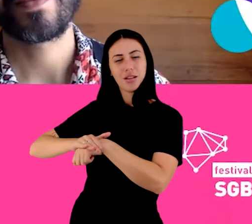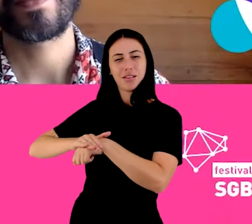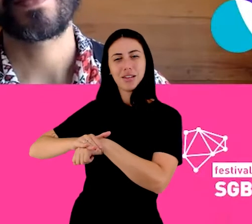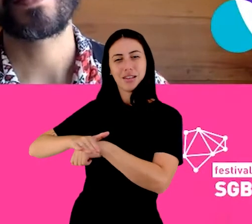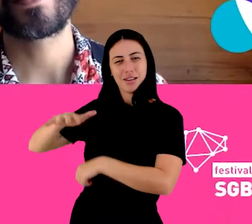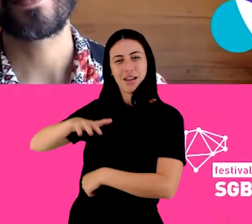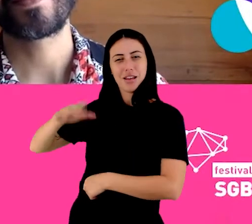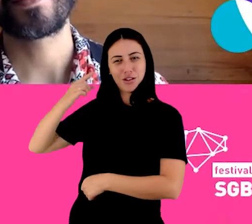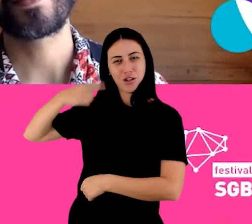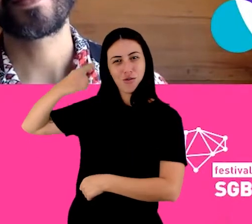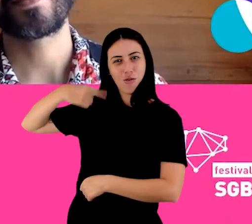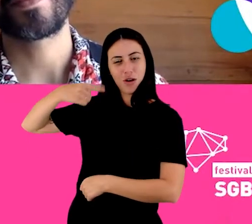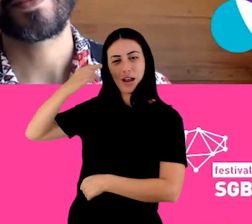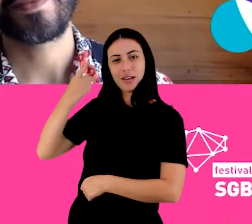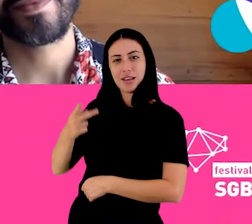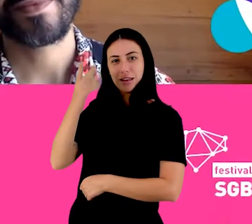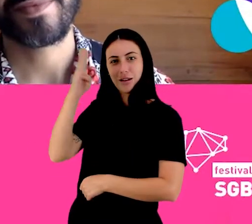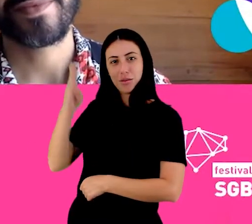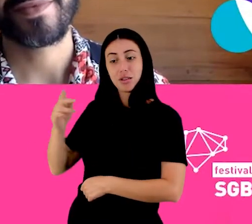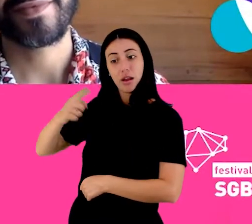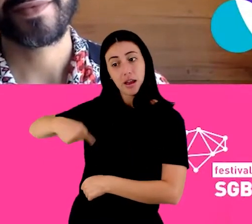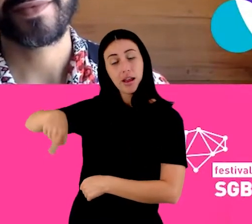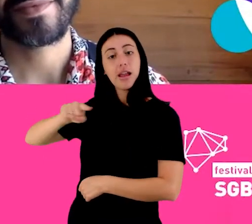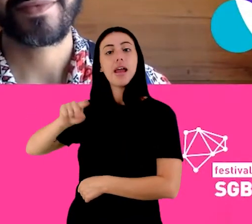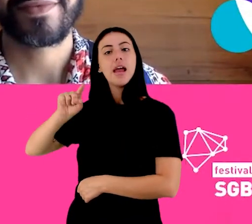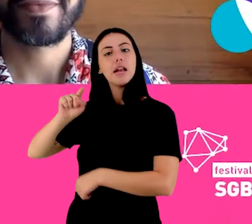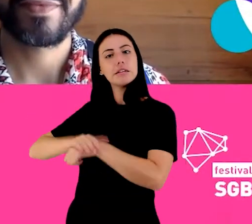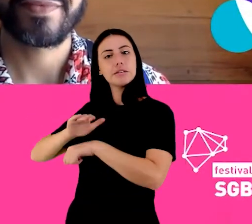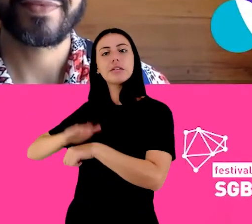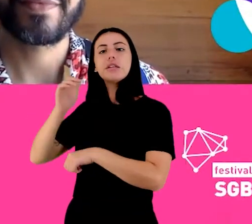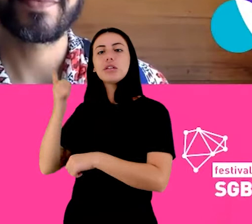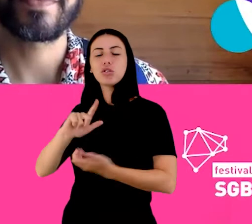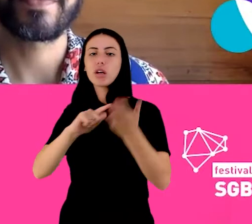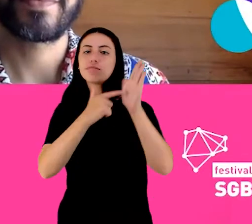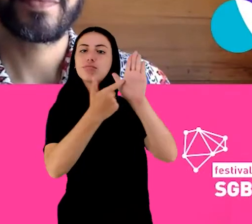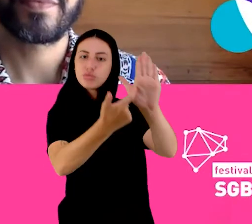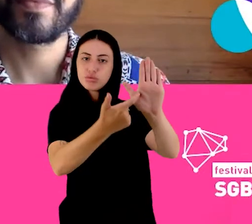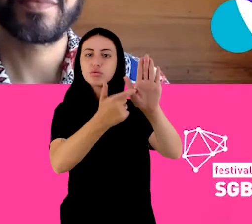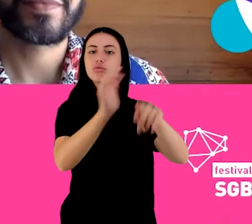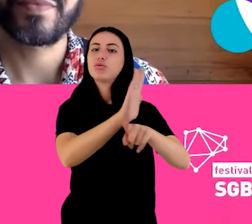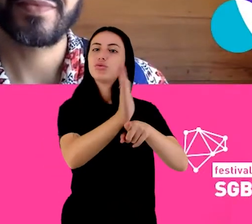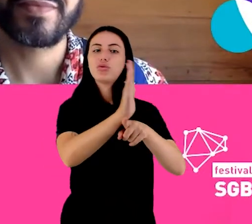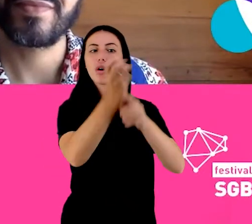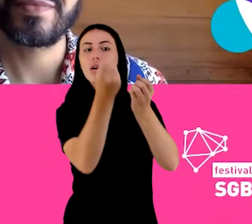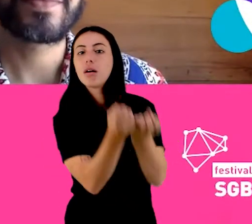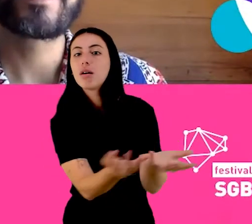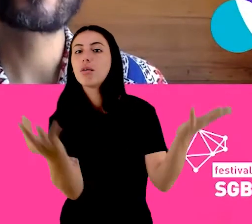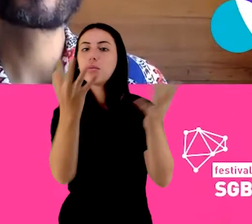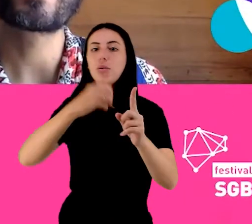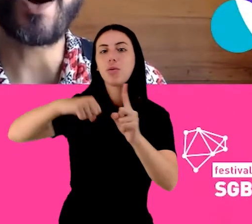colaboração institucional em 2017, no final de 2016, início de 2017, e ele foi o meu maior exibidor,